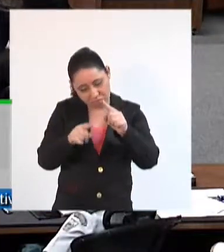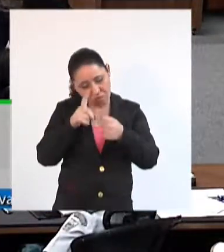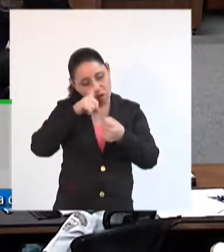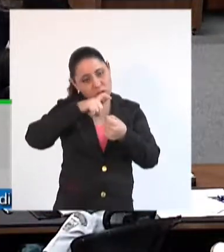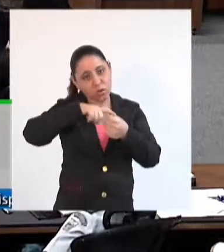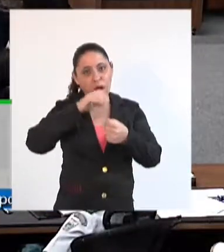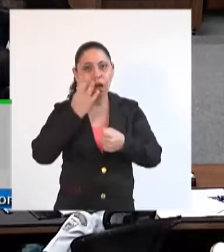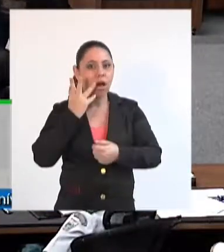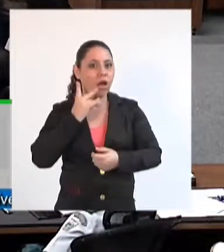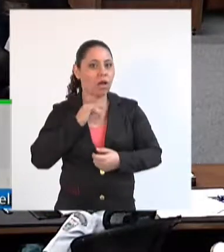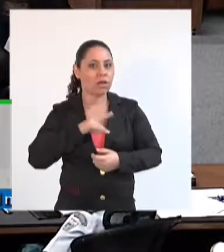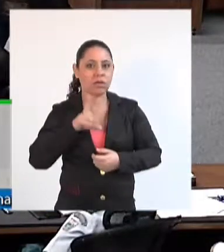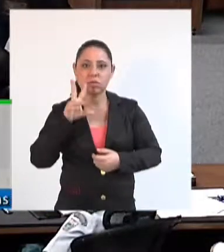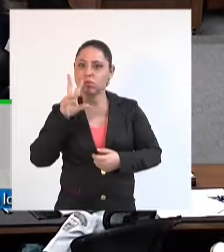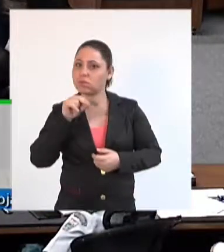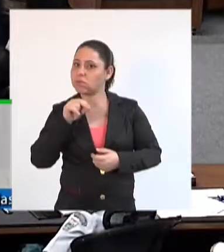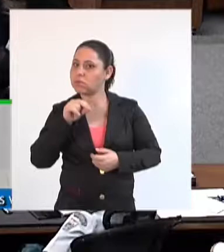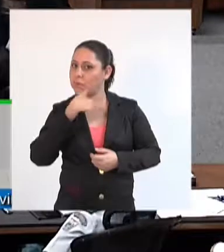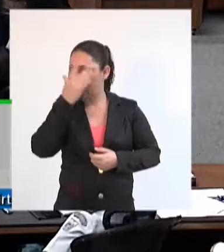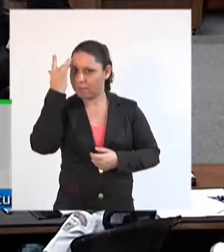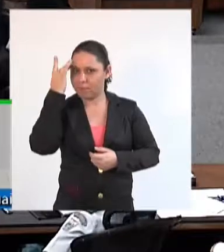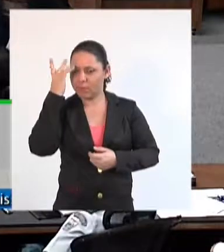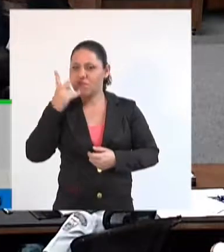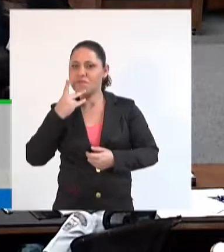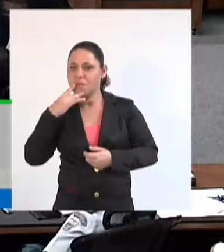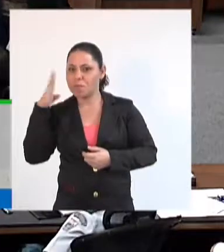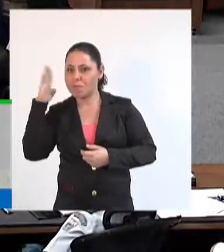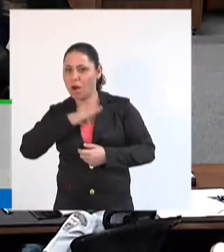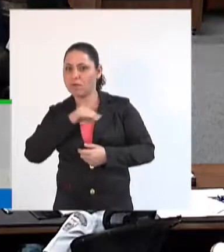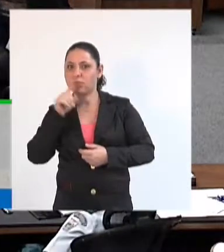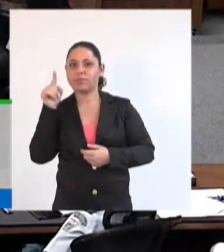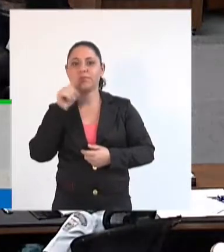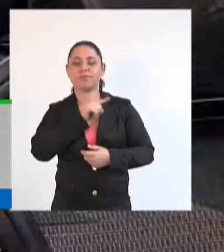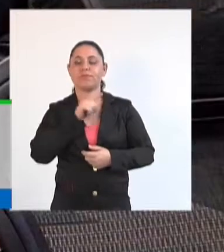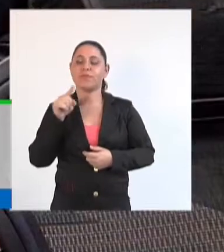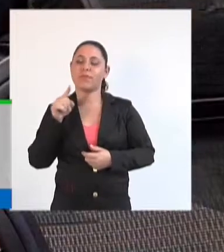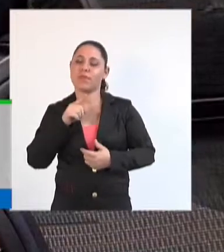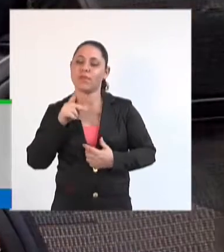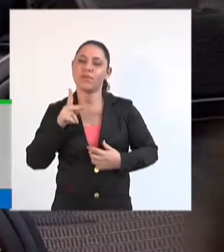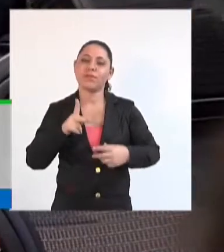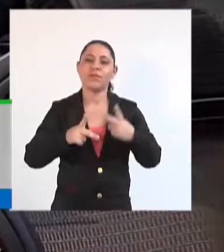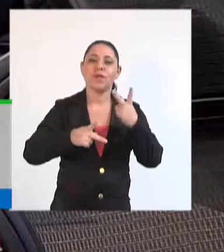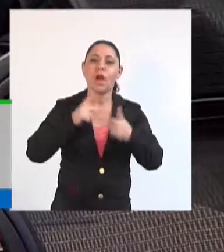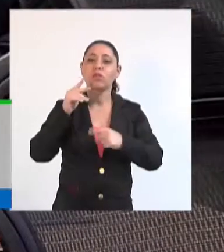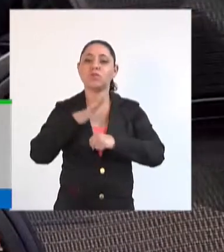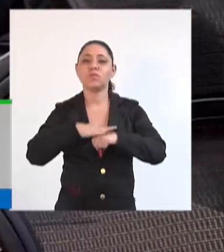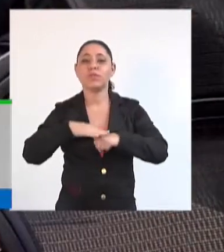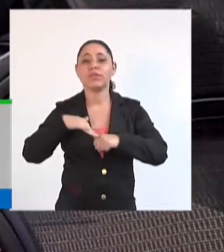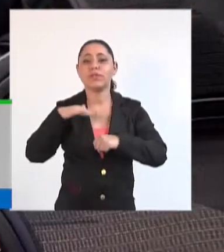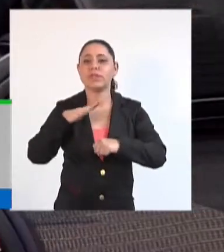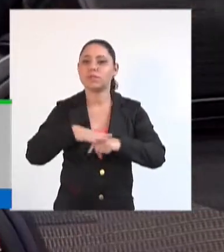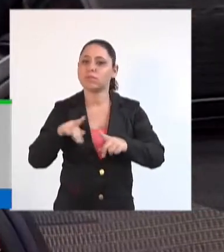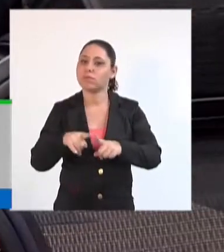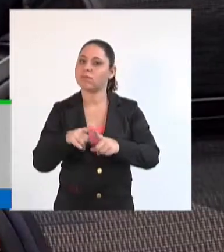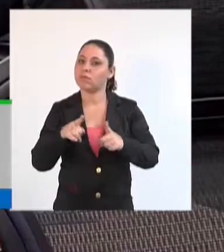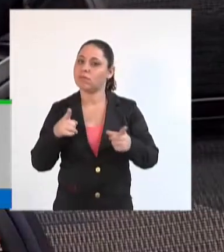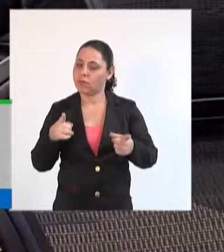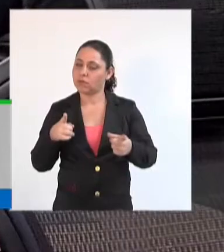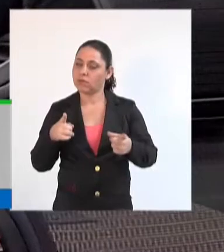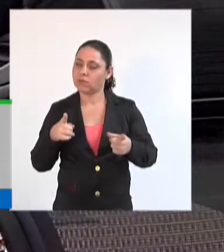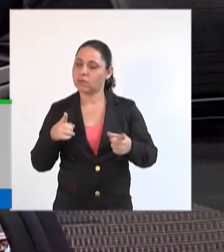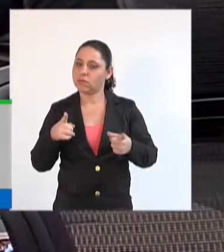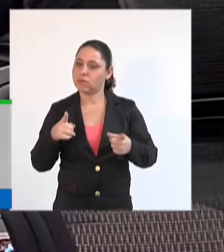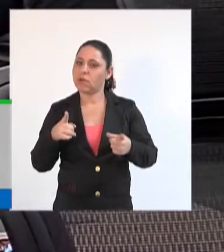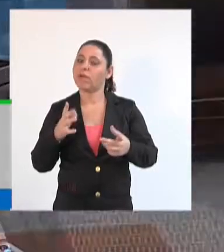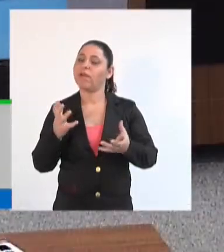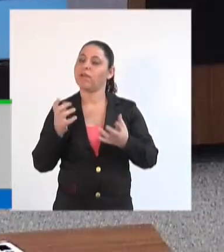voltou a ser criança. A pessoa não fala por maldade, não é nada disso, ela não fala por maldade. Mas ela faz, querendo fechar